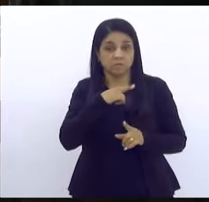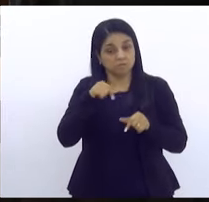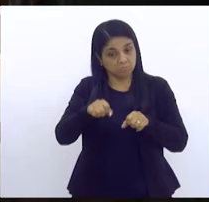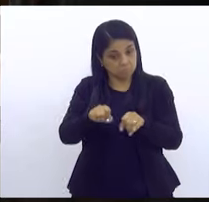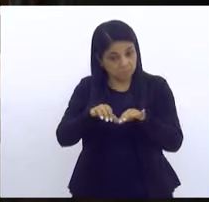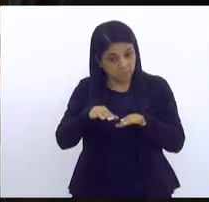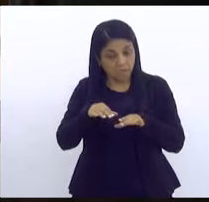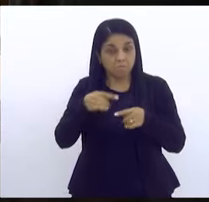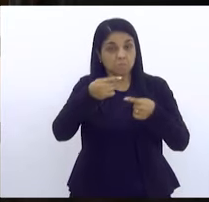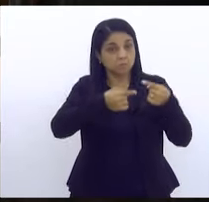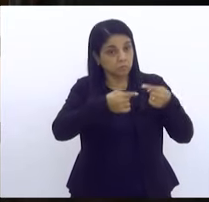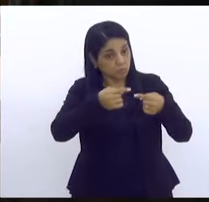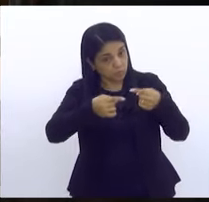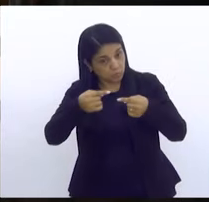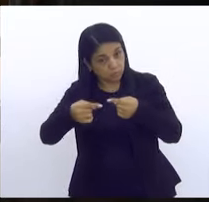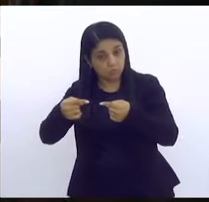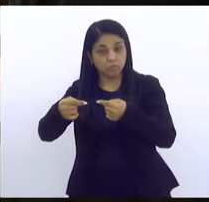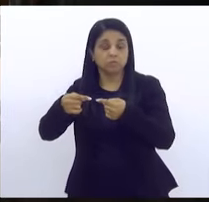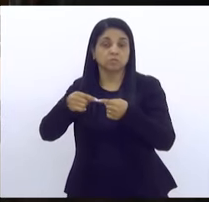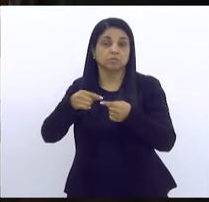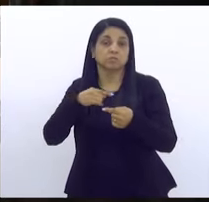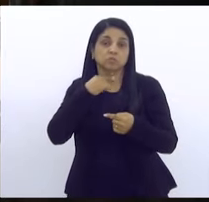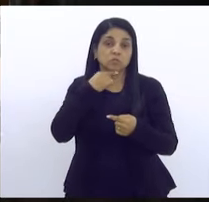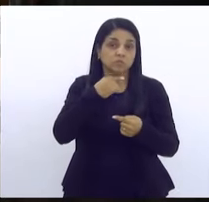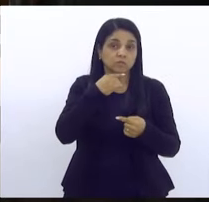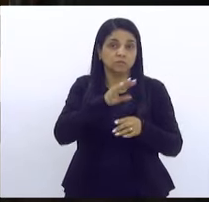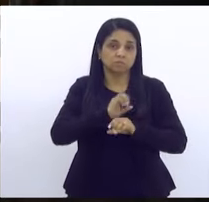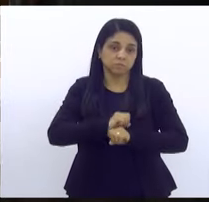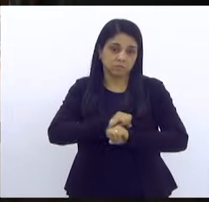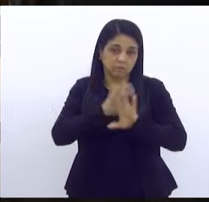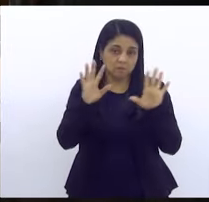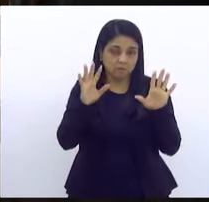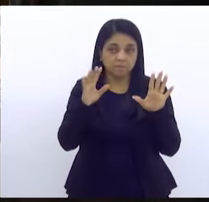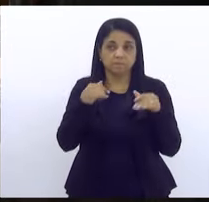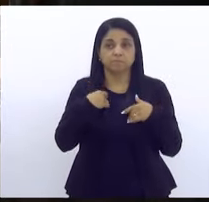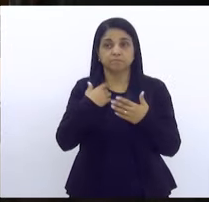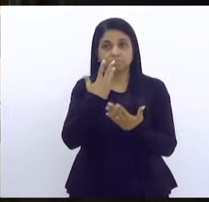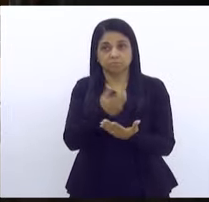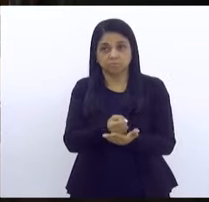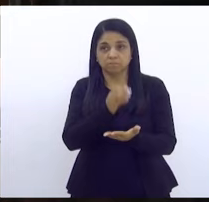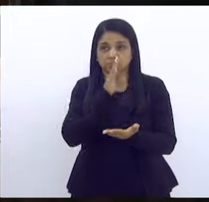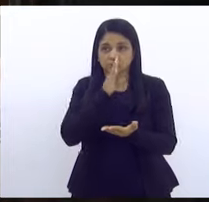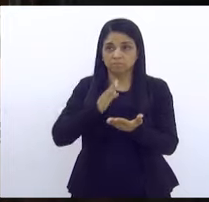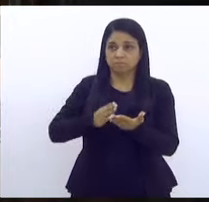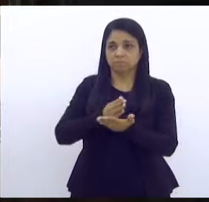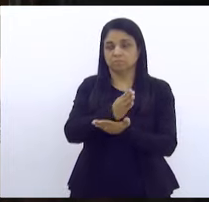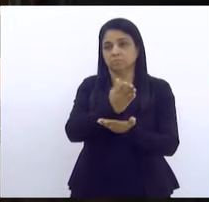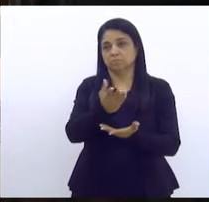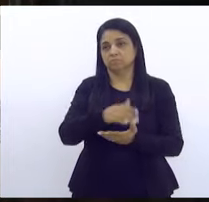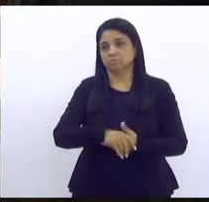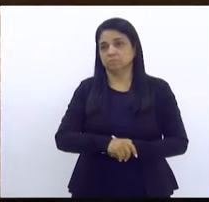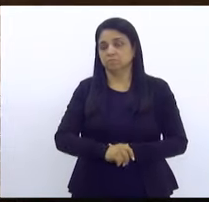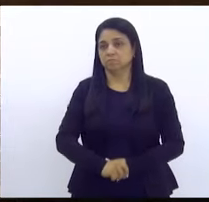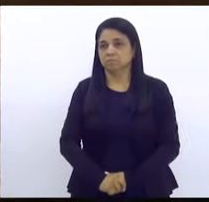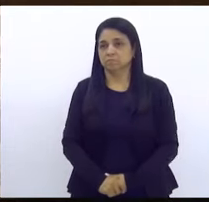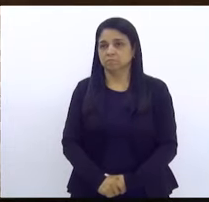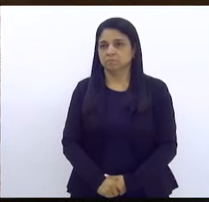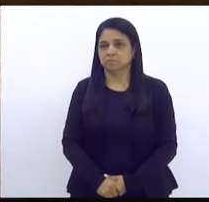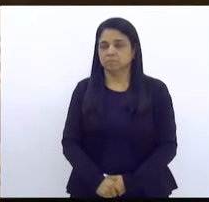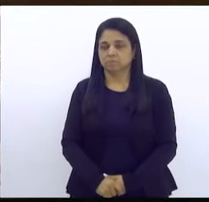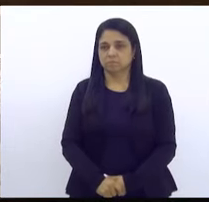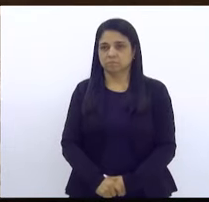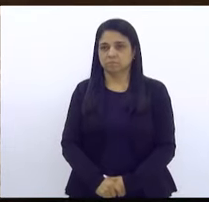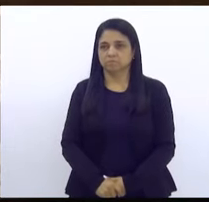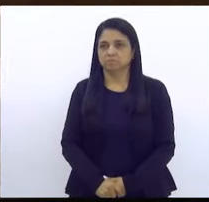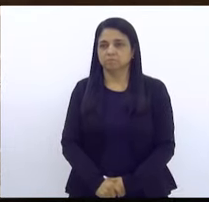plenário exatamente para discutir, debater e tirar as dúvidas. Senhor presidente. Senhores que aprovam, permaneçam como estão, aprovado. Senhor presidente, só que eu